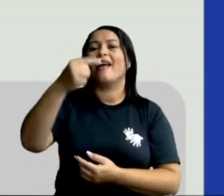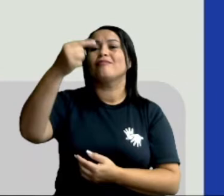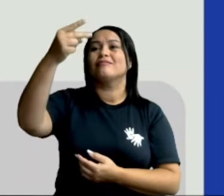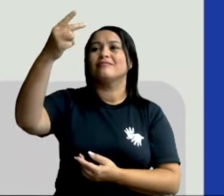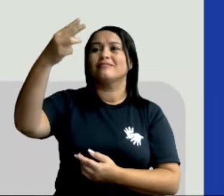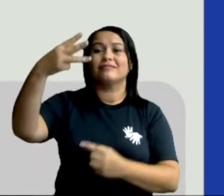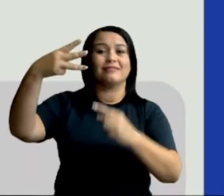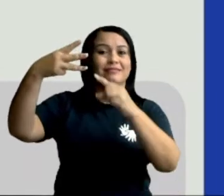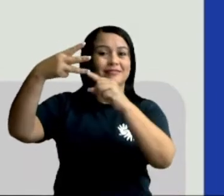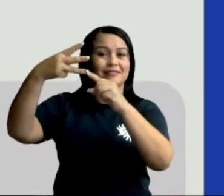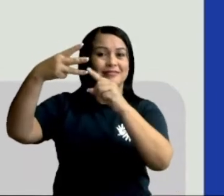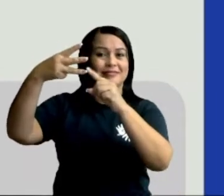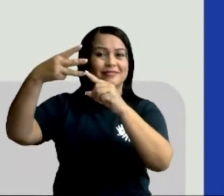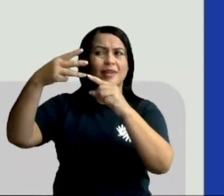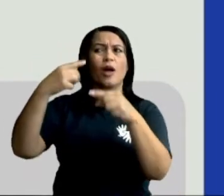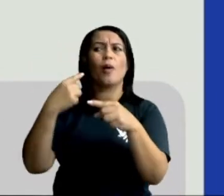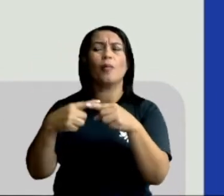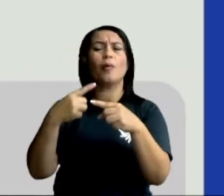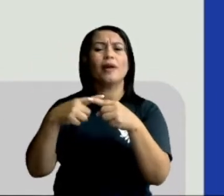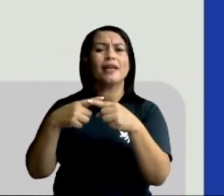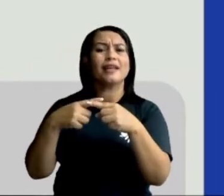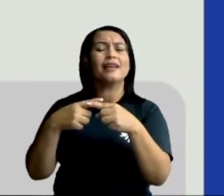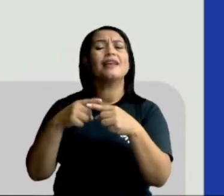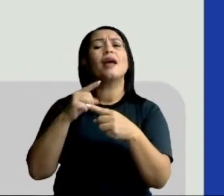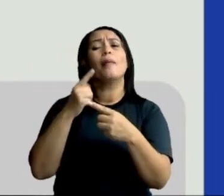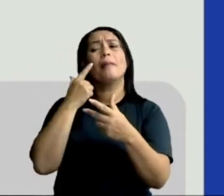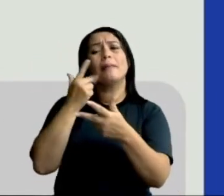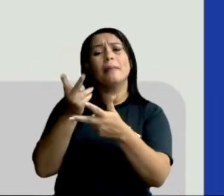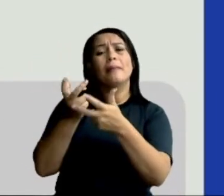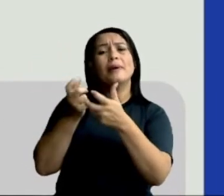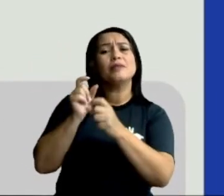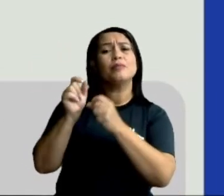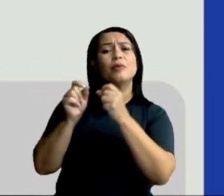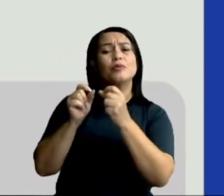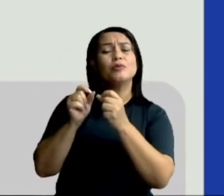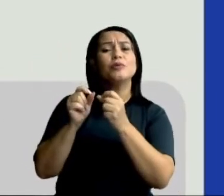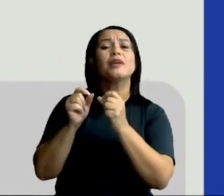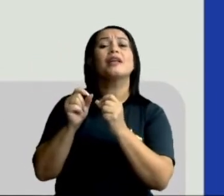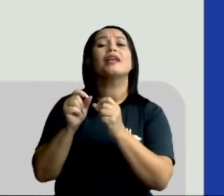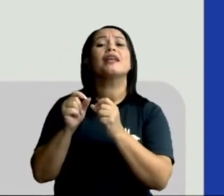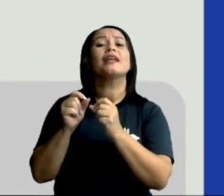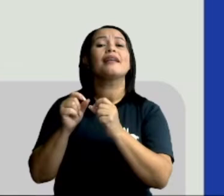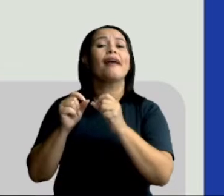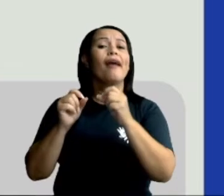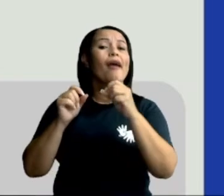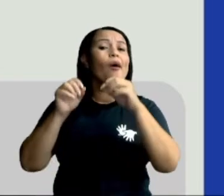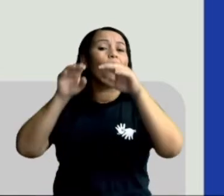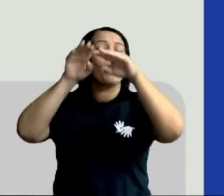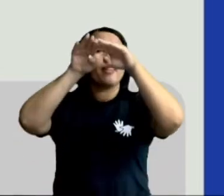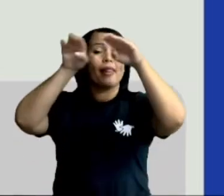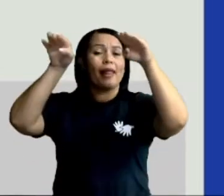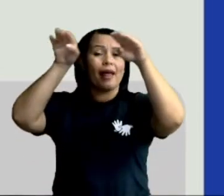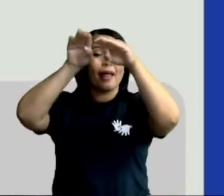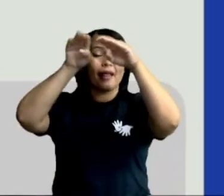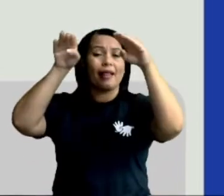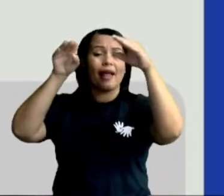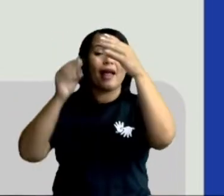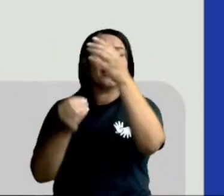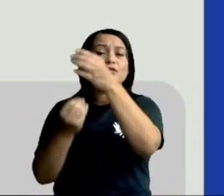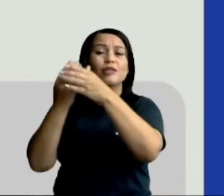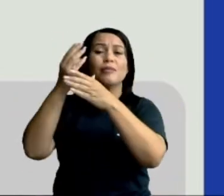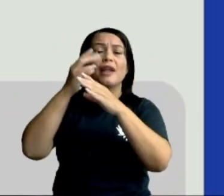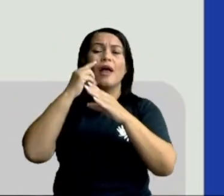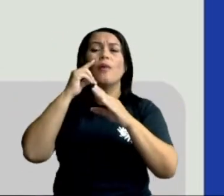terceira, tá certo? Porque dá pra gente perceber o telhado, a chaminé, a portinha